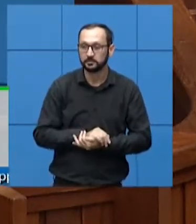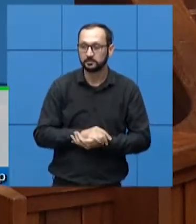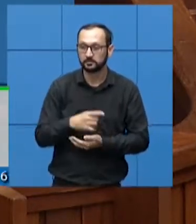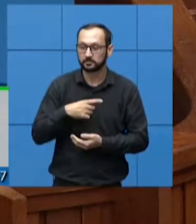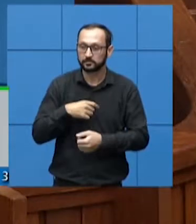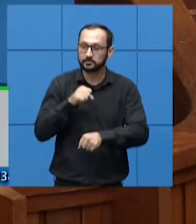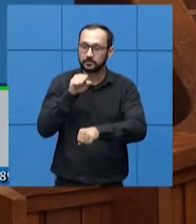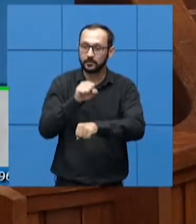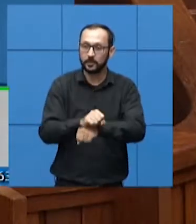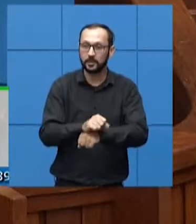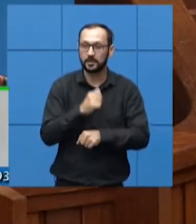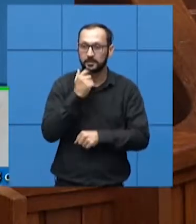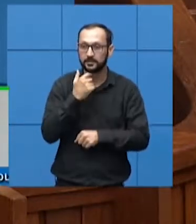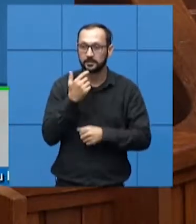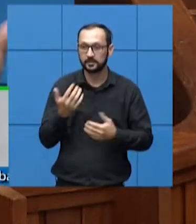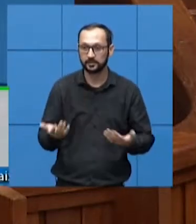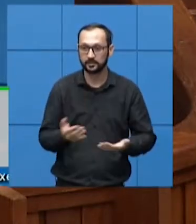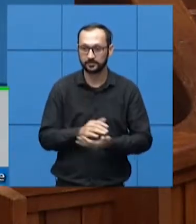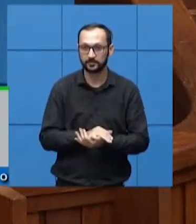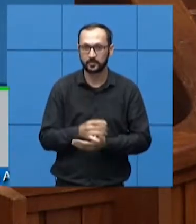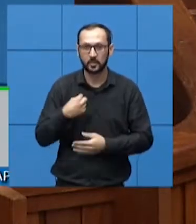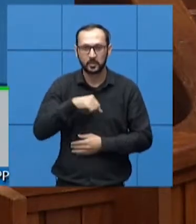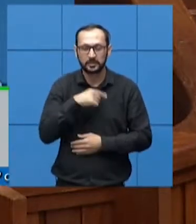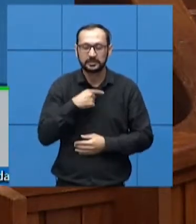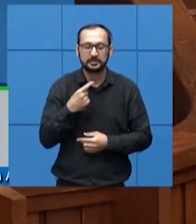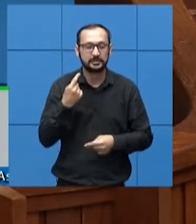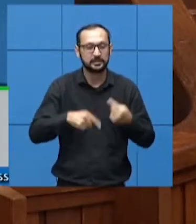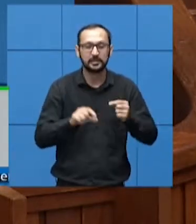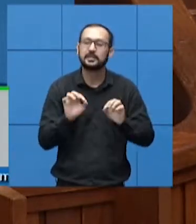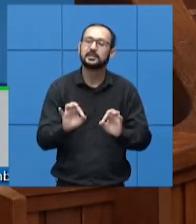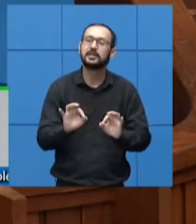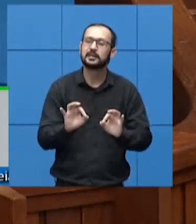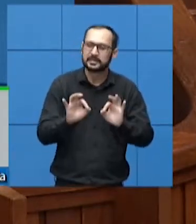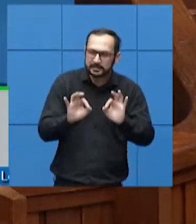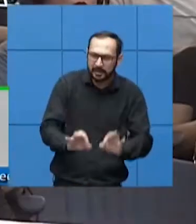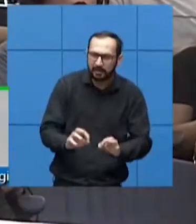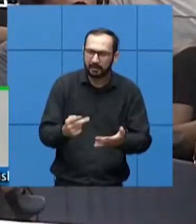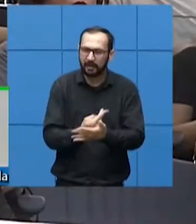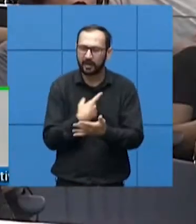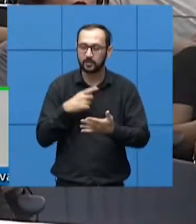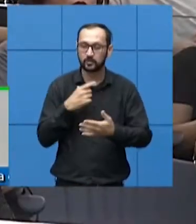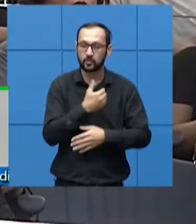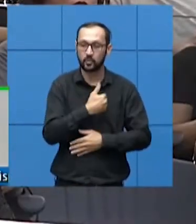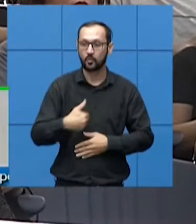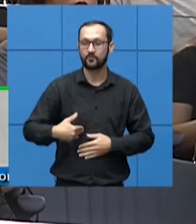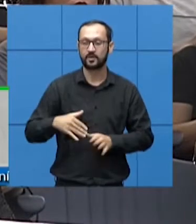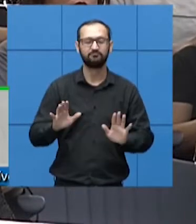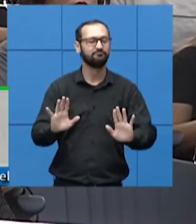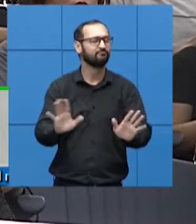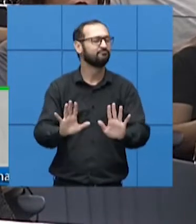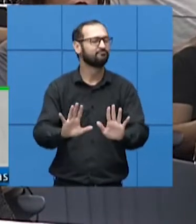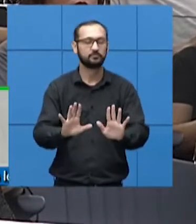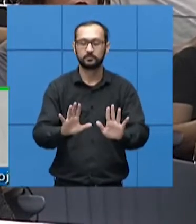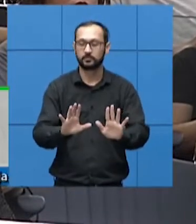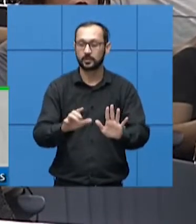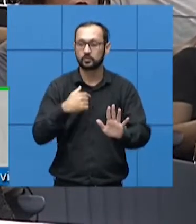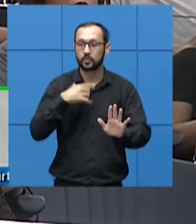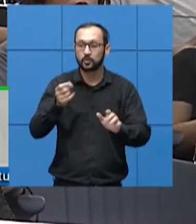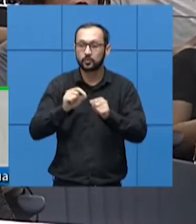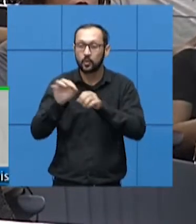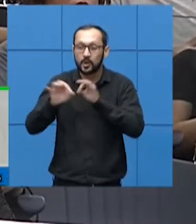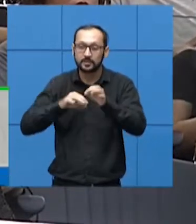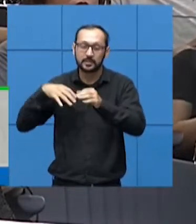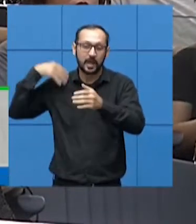ter essa possibilidade. Não estamos aqui questionando o certo ou errado das ações do governo do Estado. Eu estou só querendo